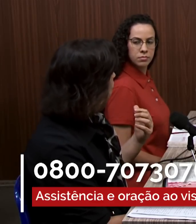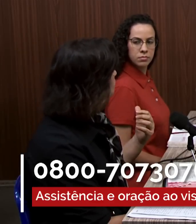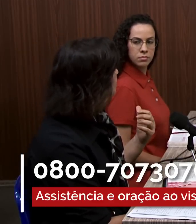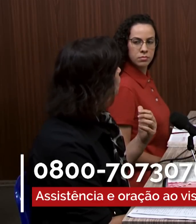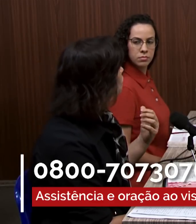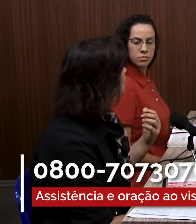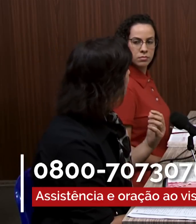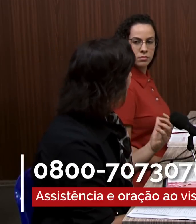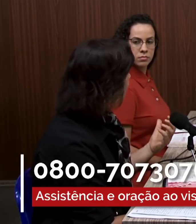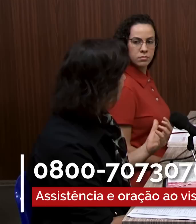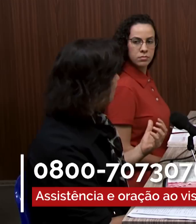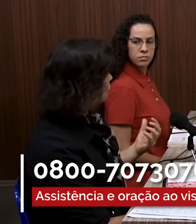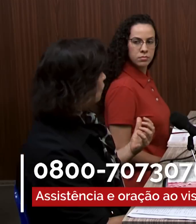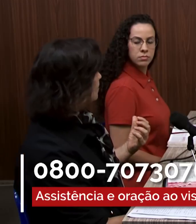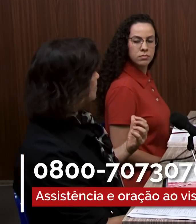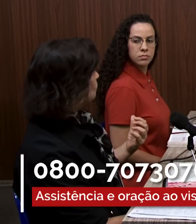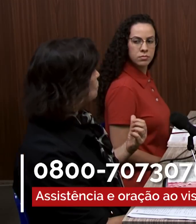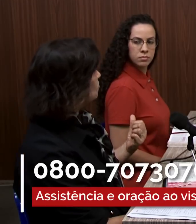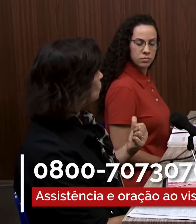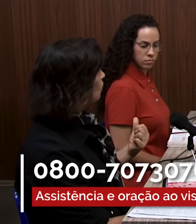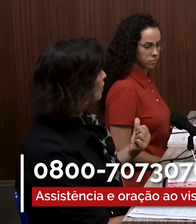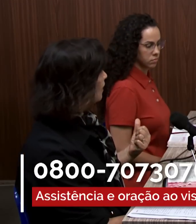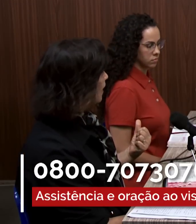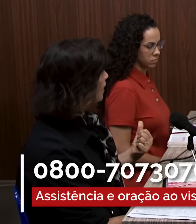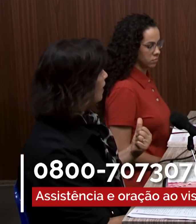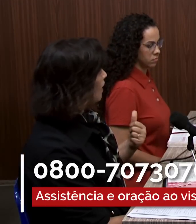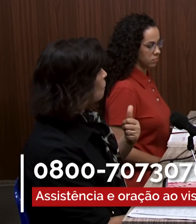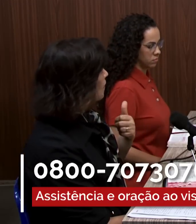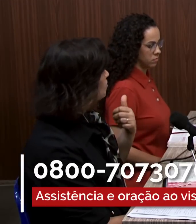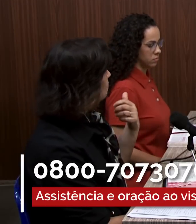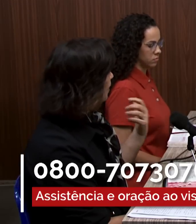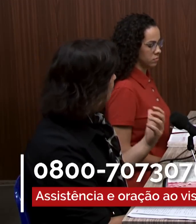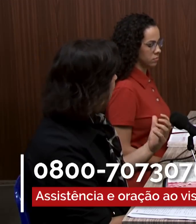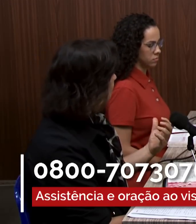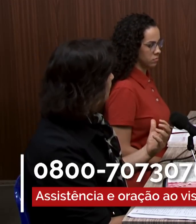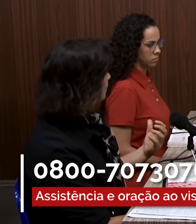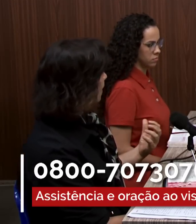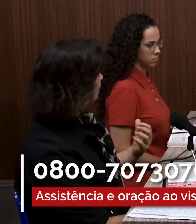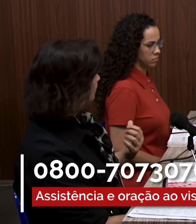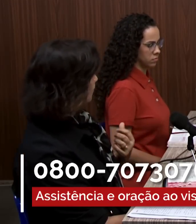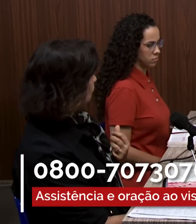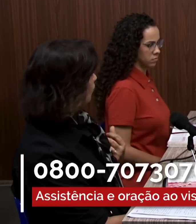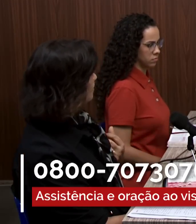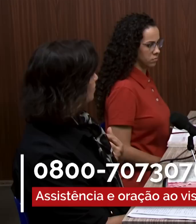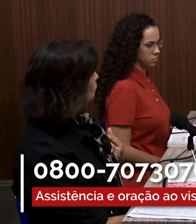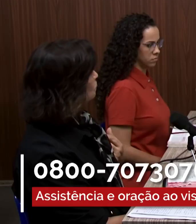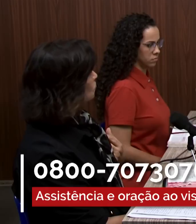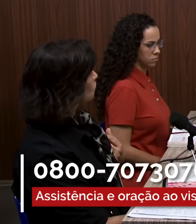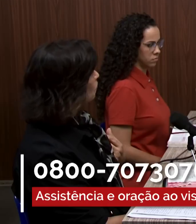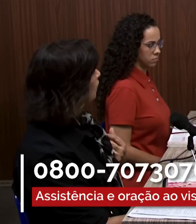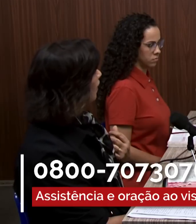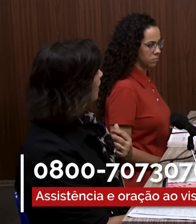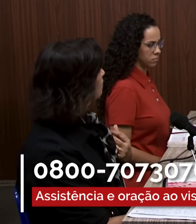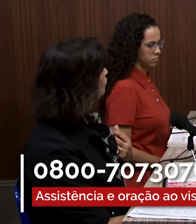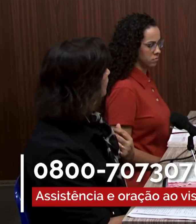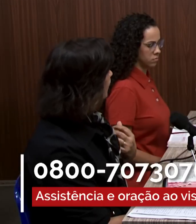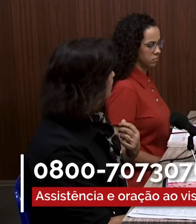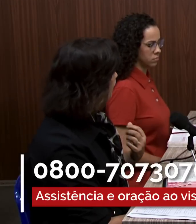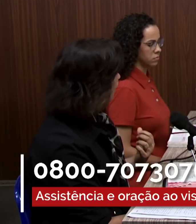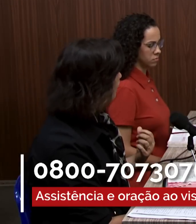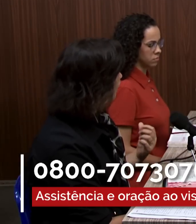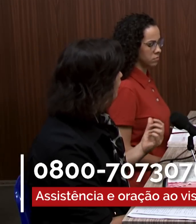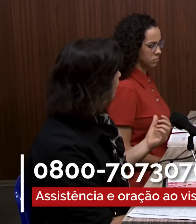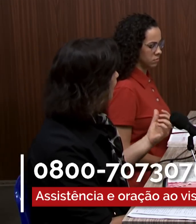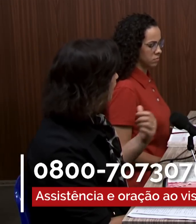que a gente consiga ouvir aquilo que vem do coração do Senhor, né? O batimento do coração do Senhor é a